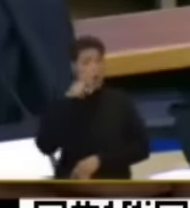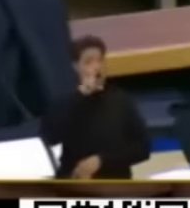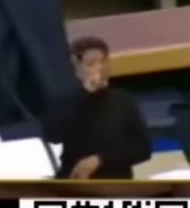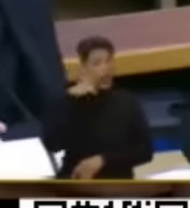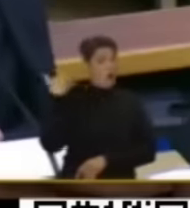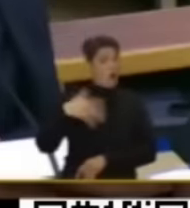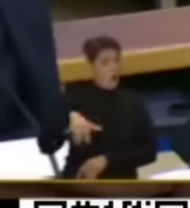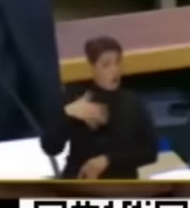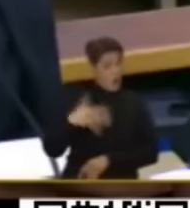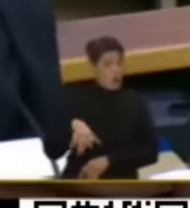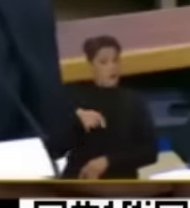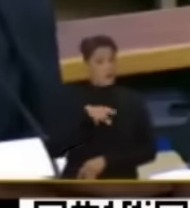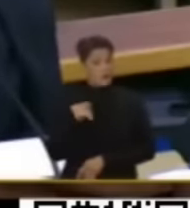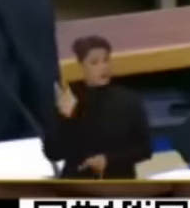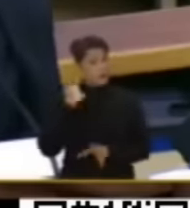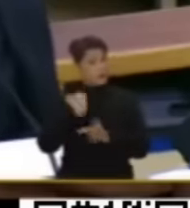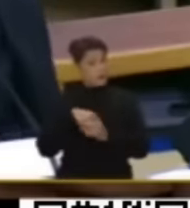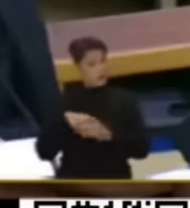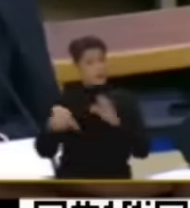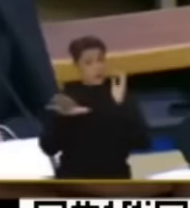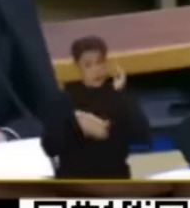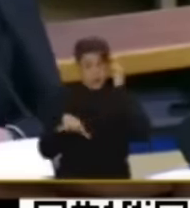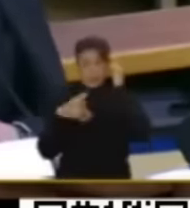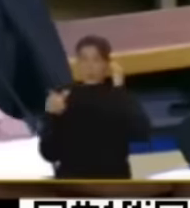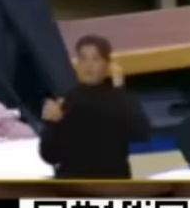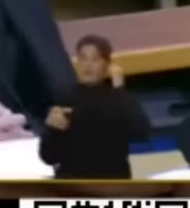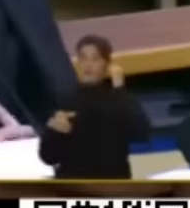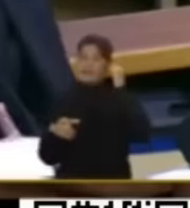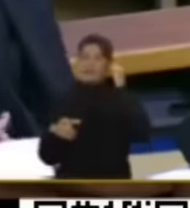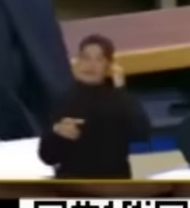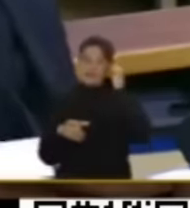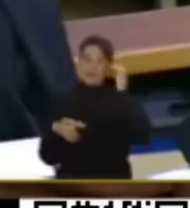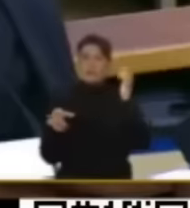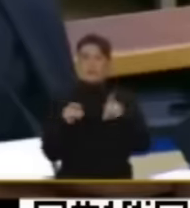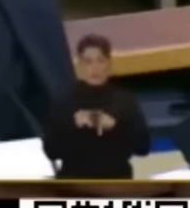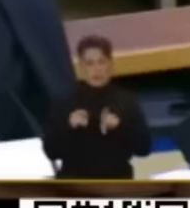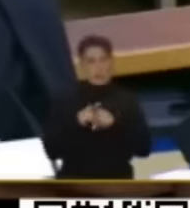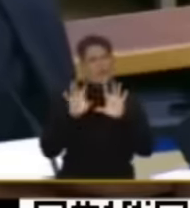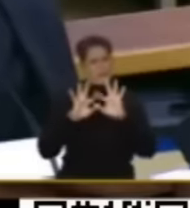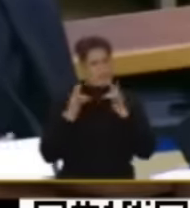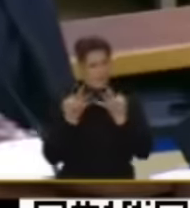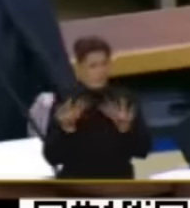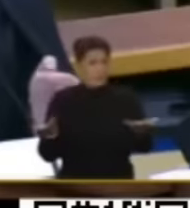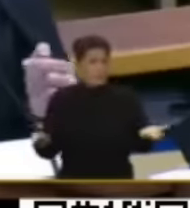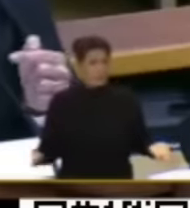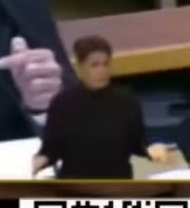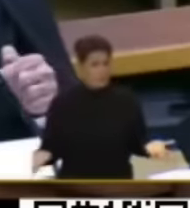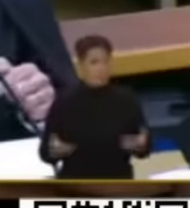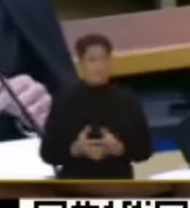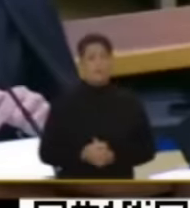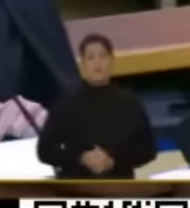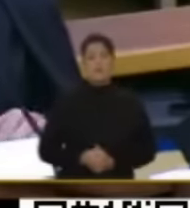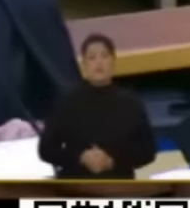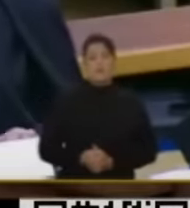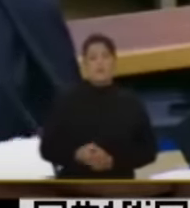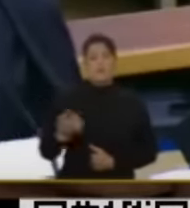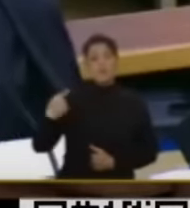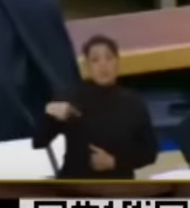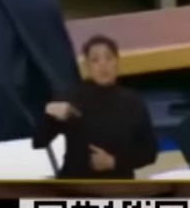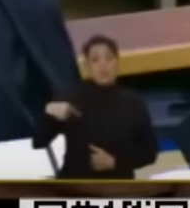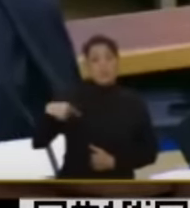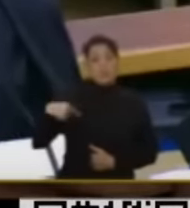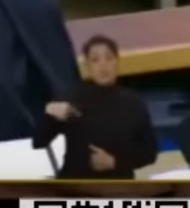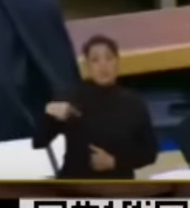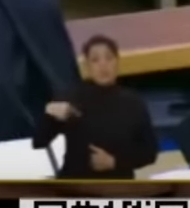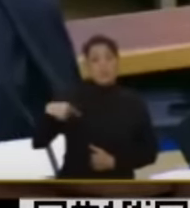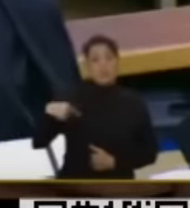posição muito bem teatral, muito ensaiada de vítima, mas já há, dentro do judiciário, já existe